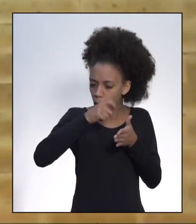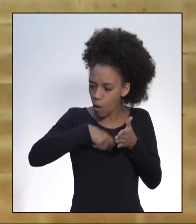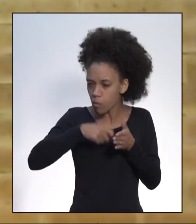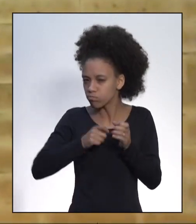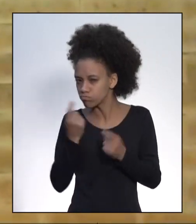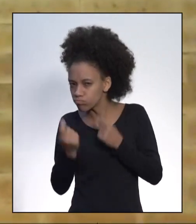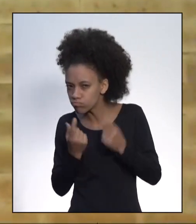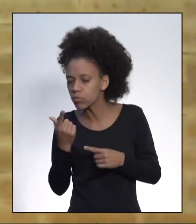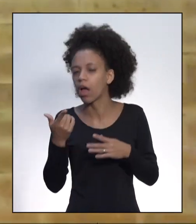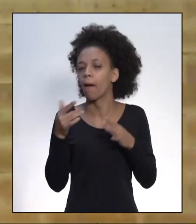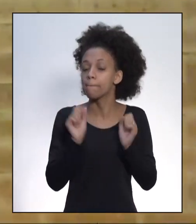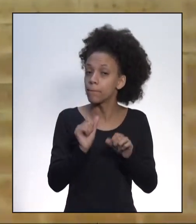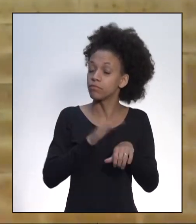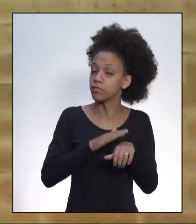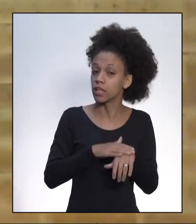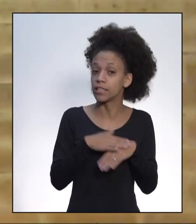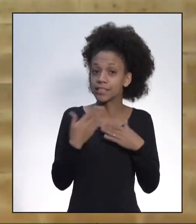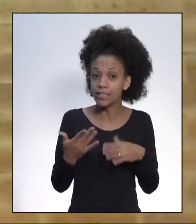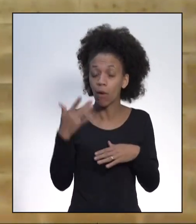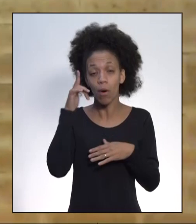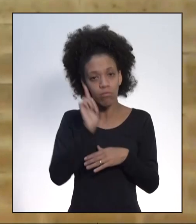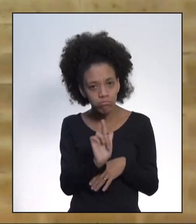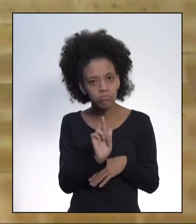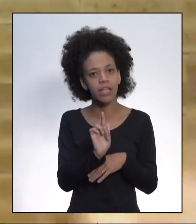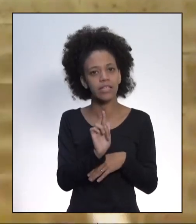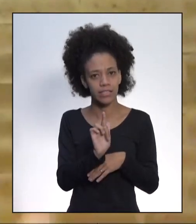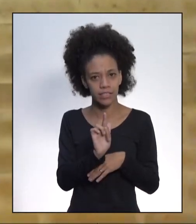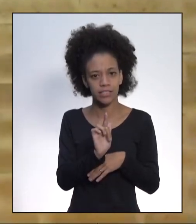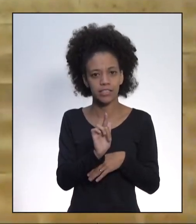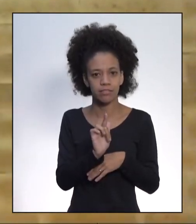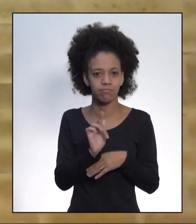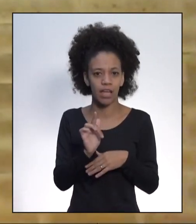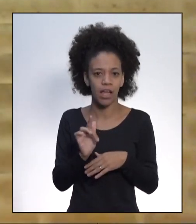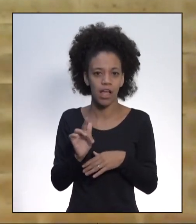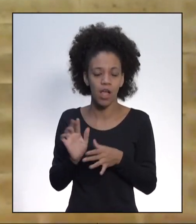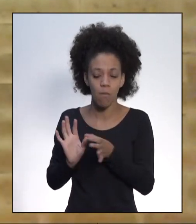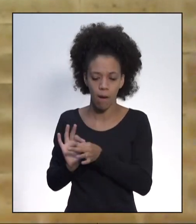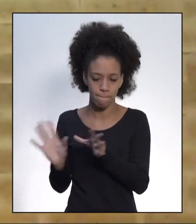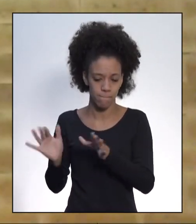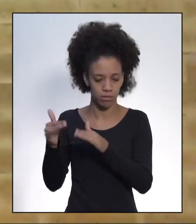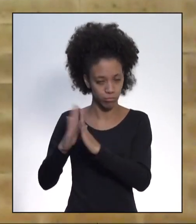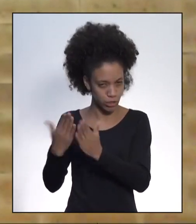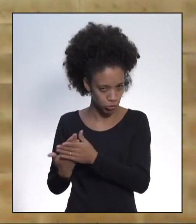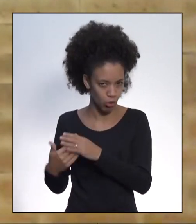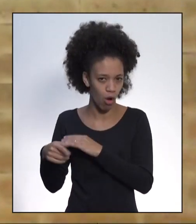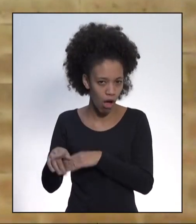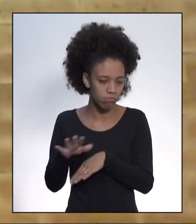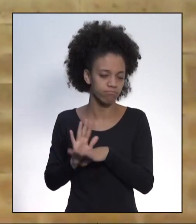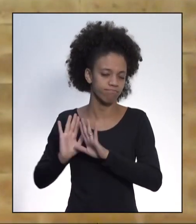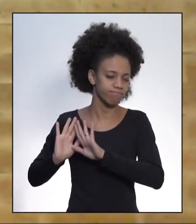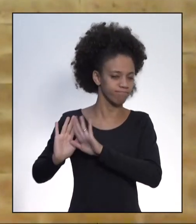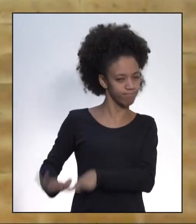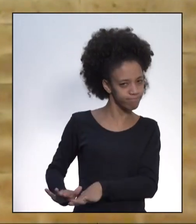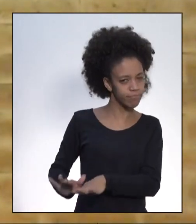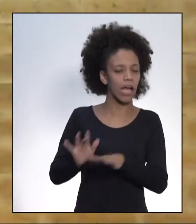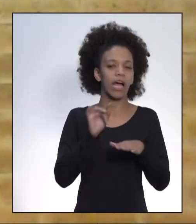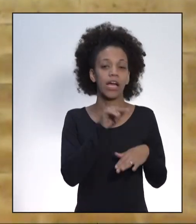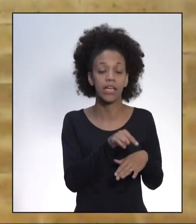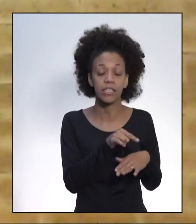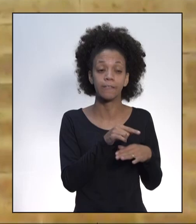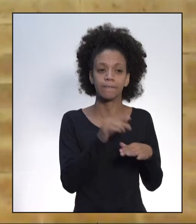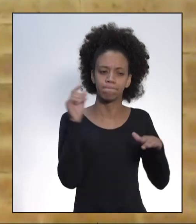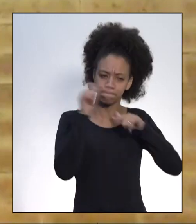poder fazer isso. E aí logo eu consegui, né, eu abri mão dessa escola que eu tinha e